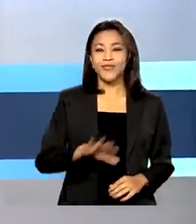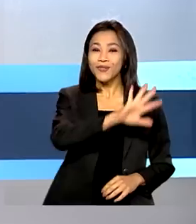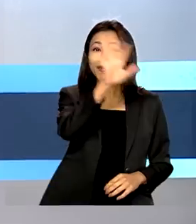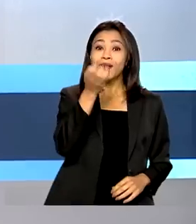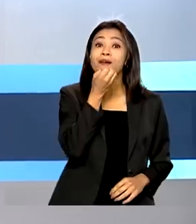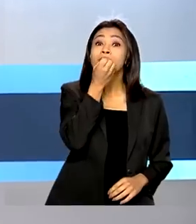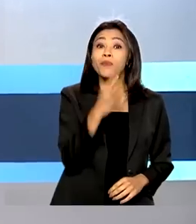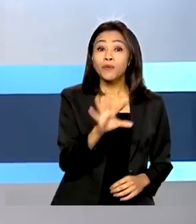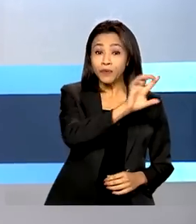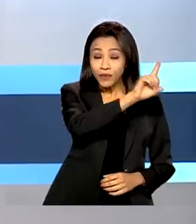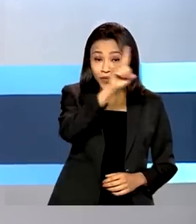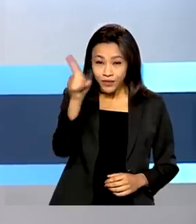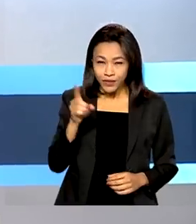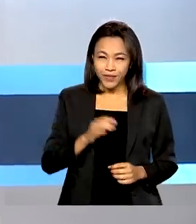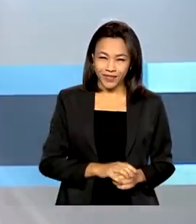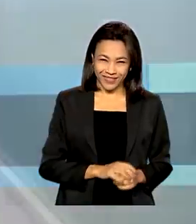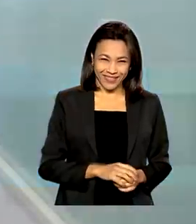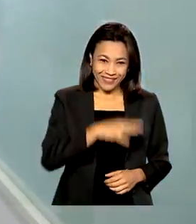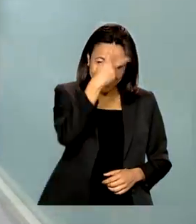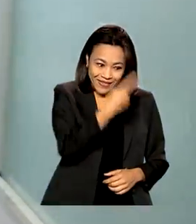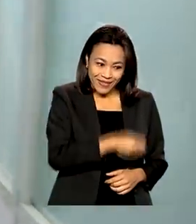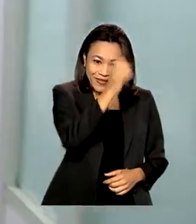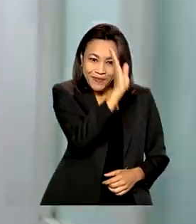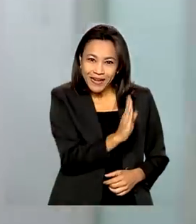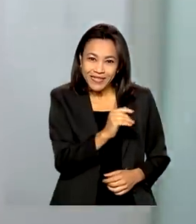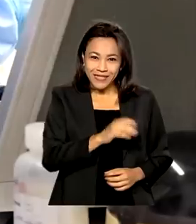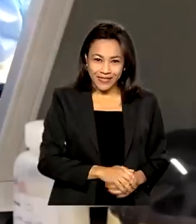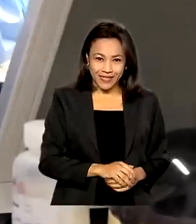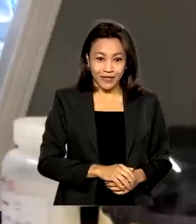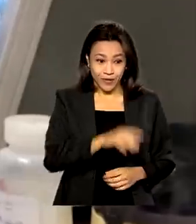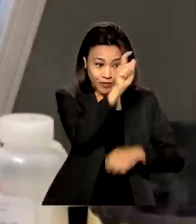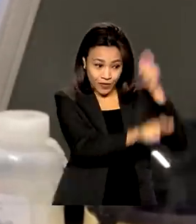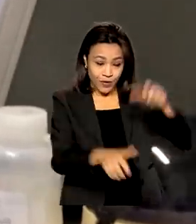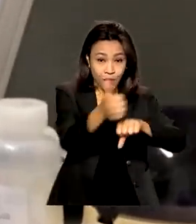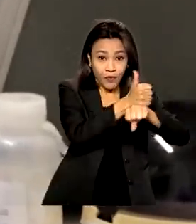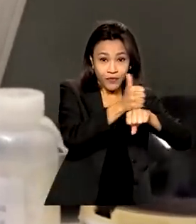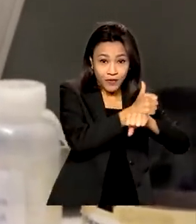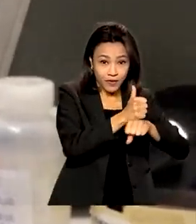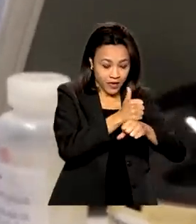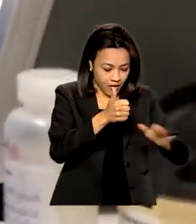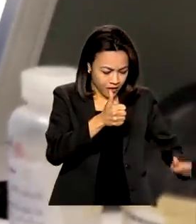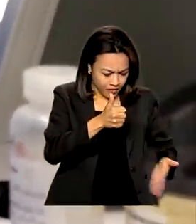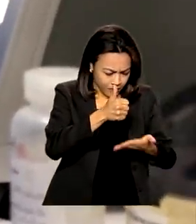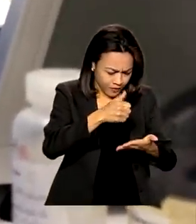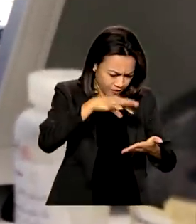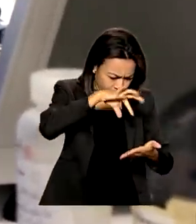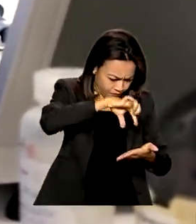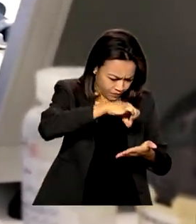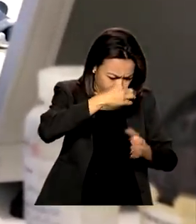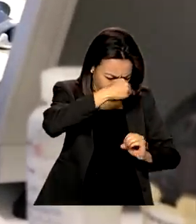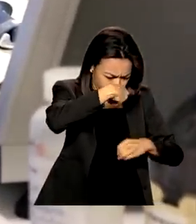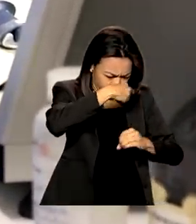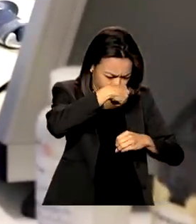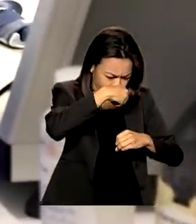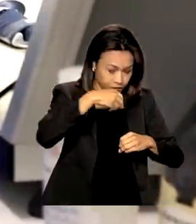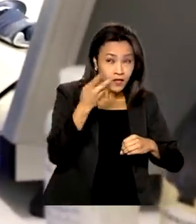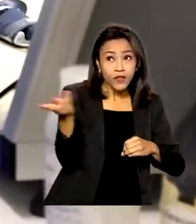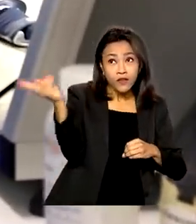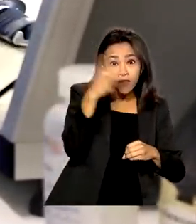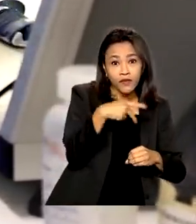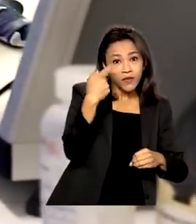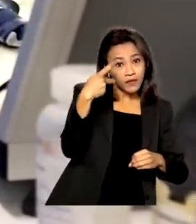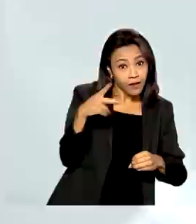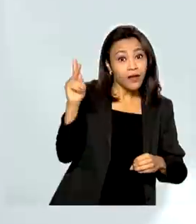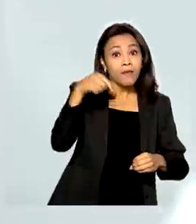Olá, bom dia. Made in Brasil. Cientistas brasileiros analisam material biológico importado para a